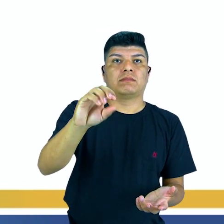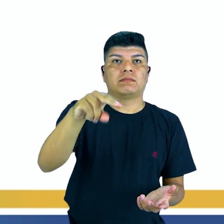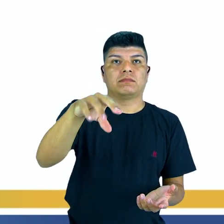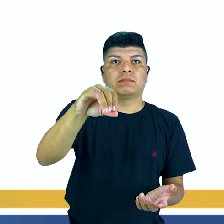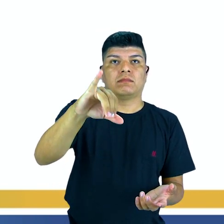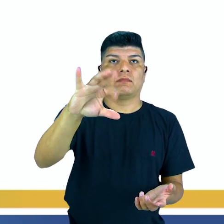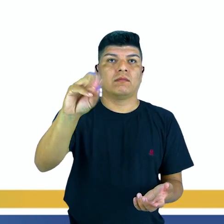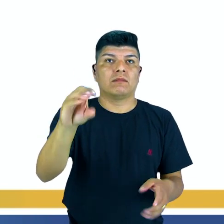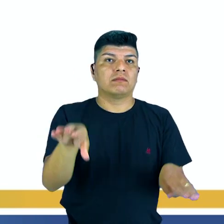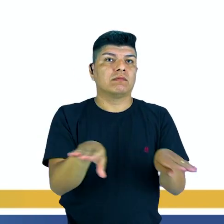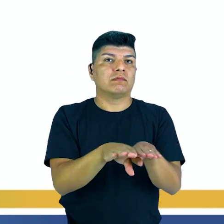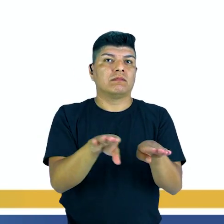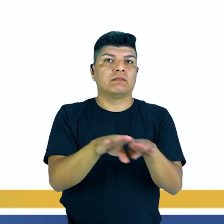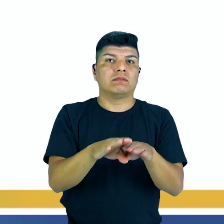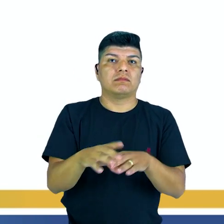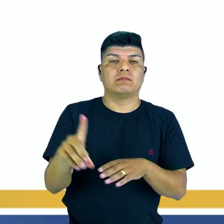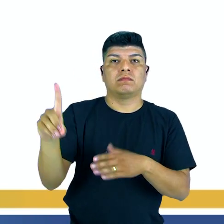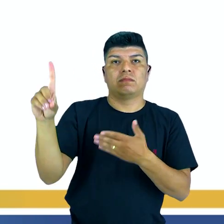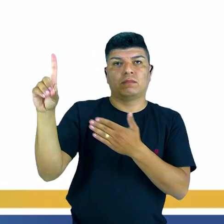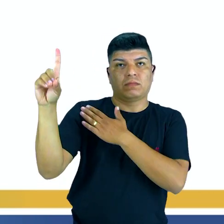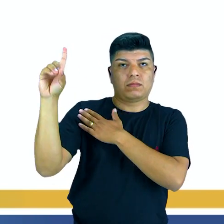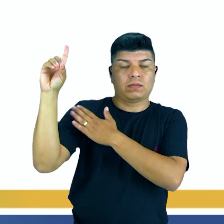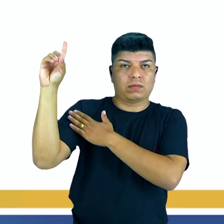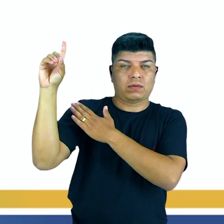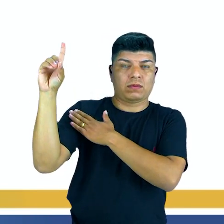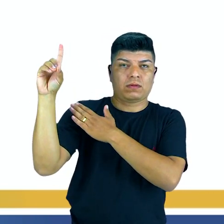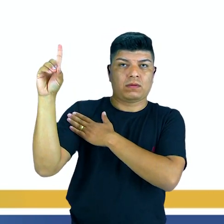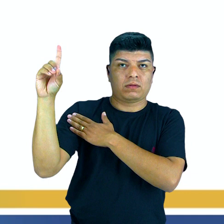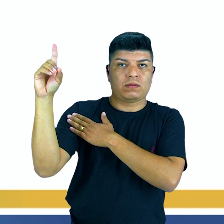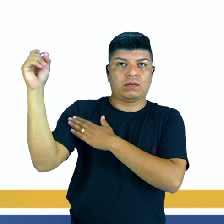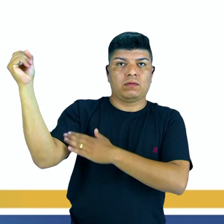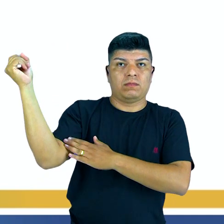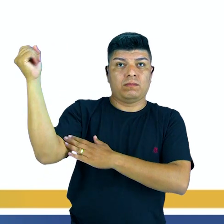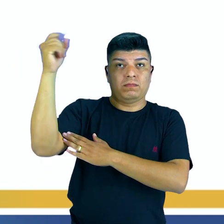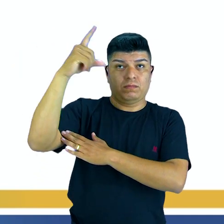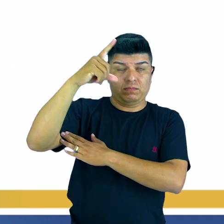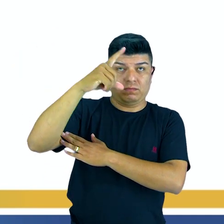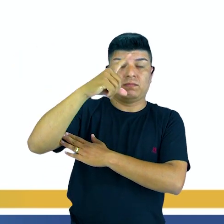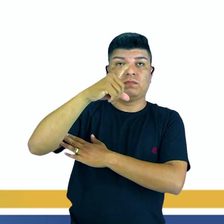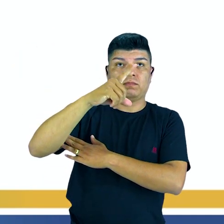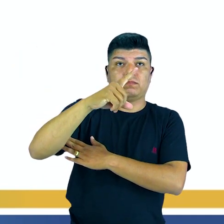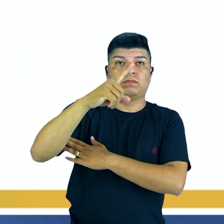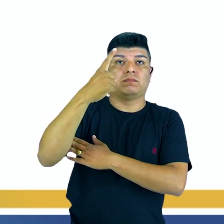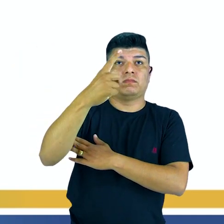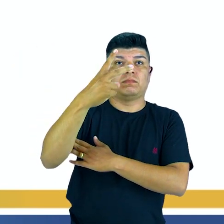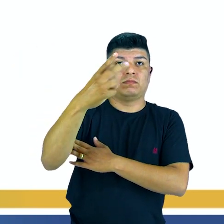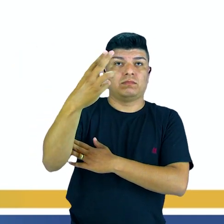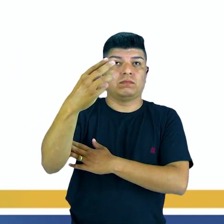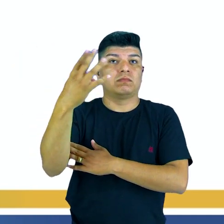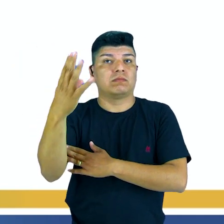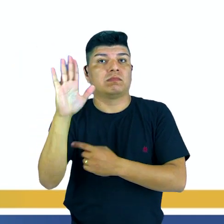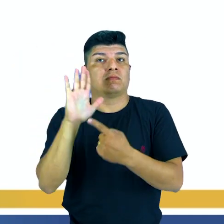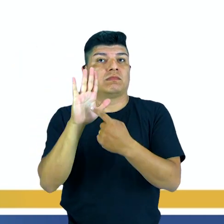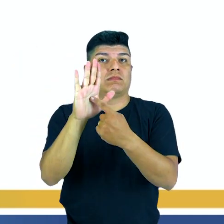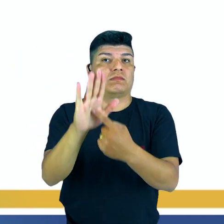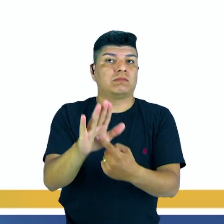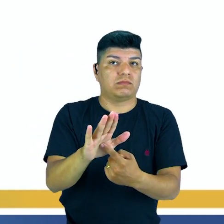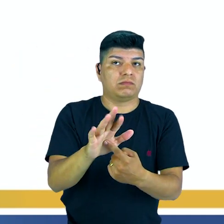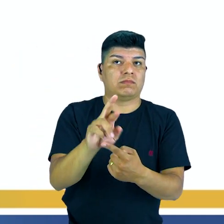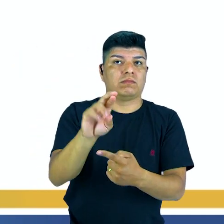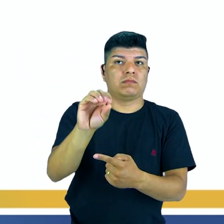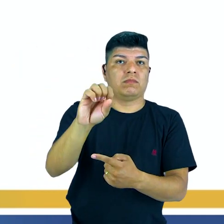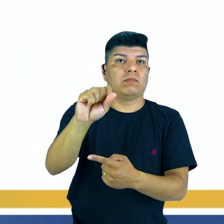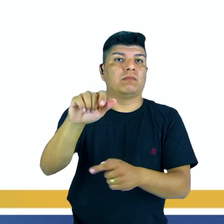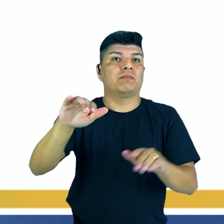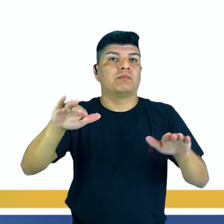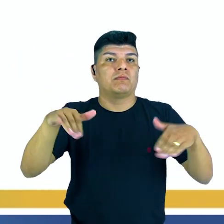direito do menino representa o lado do nascente, os números 1, 2, 3 e 4 representam, respectivamente,